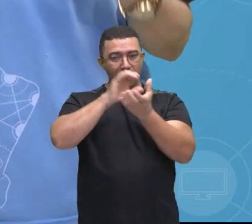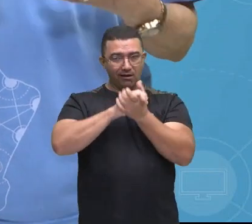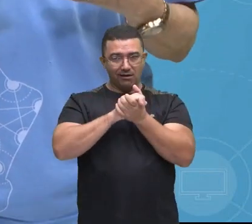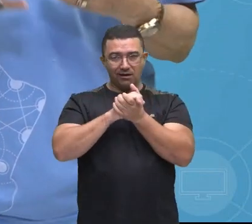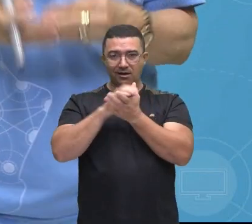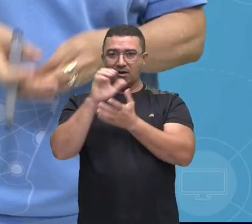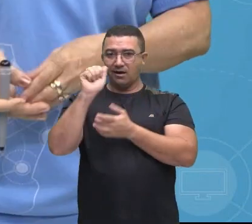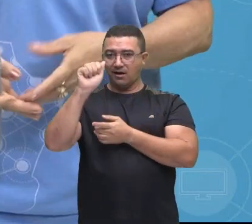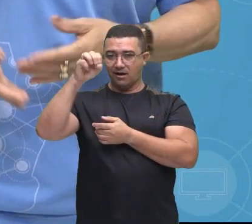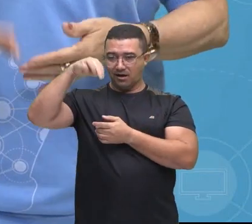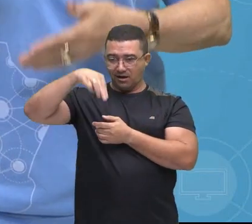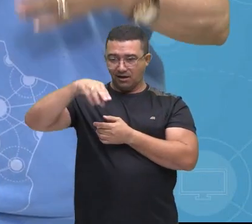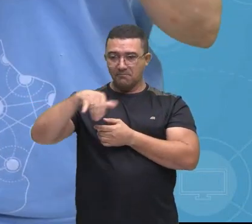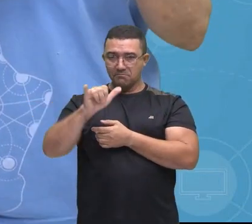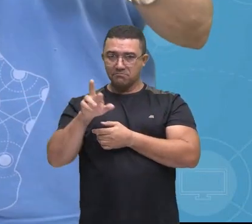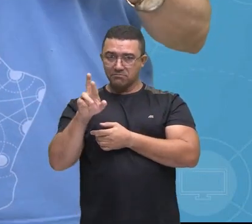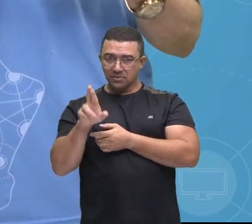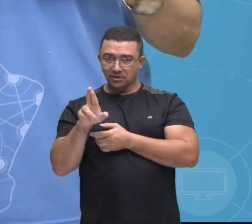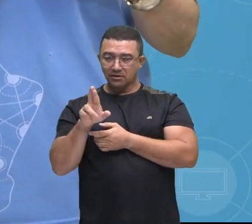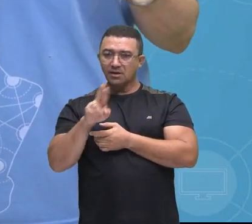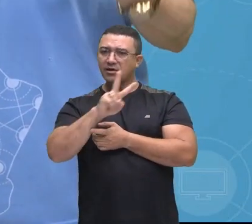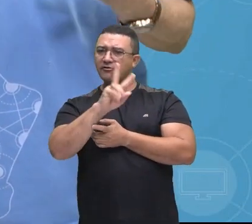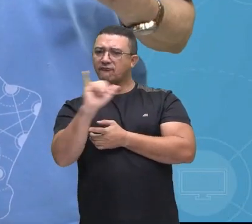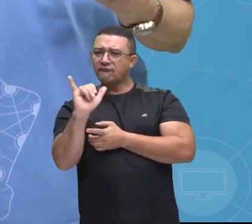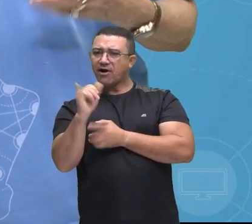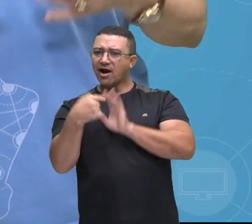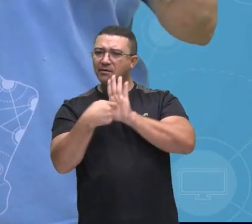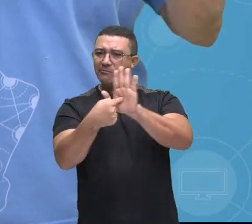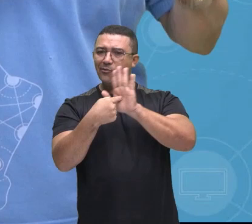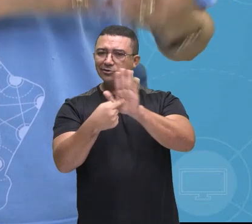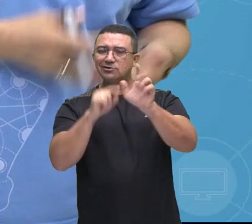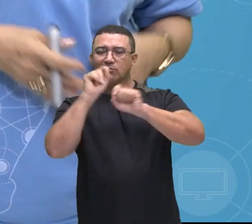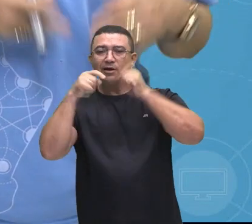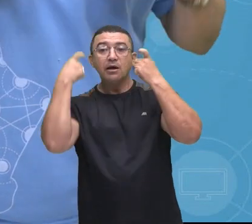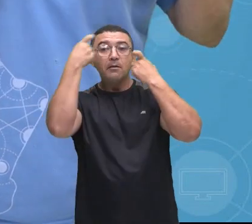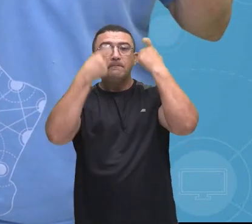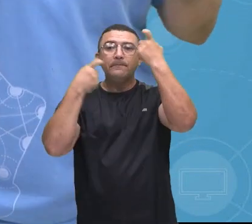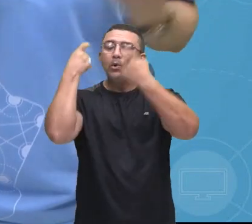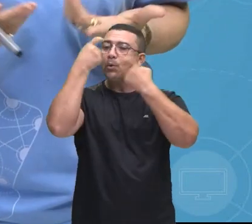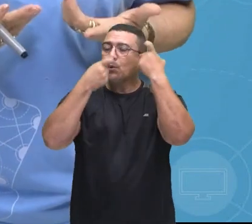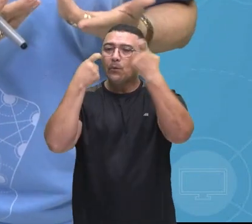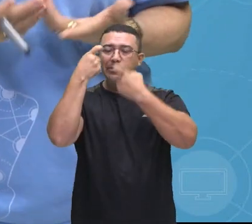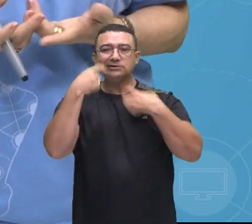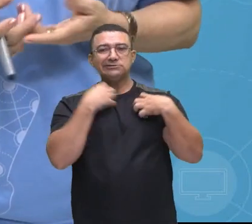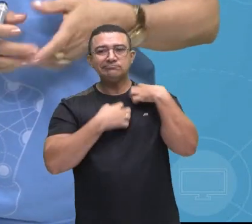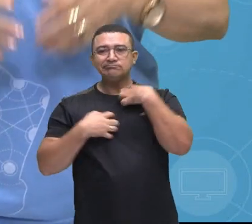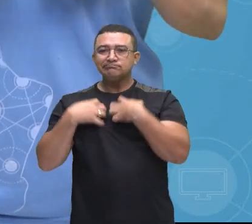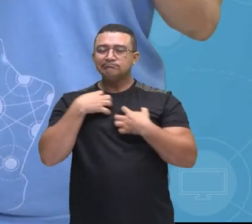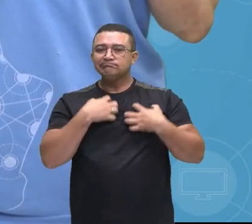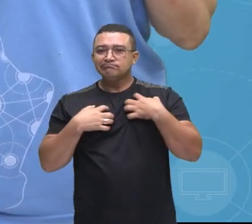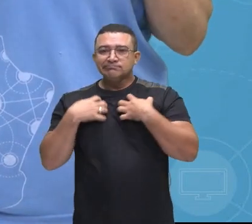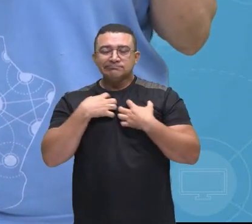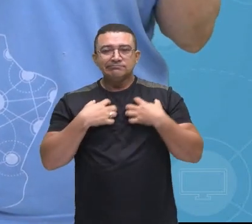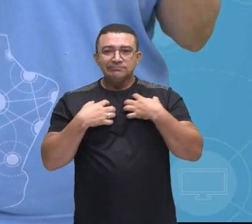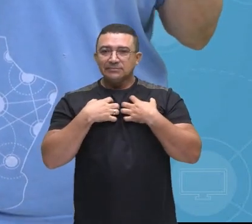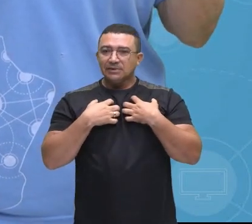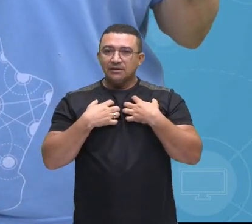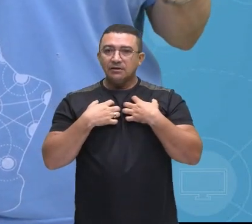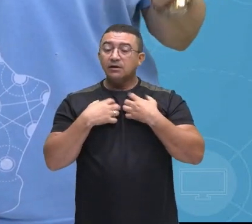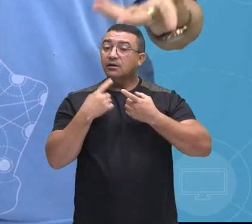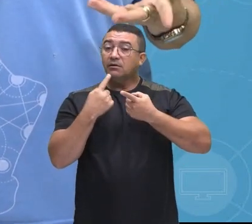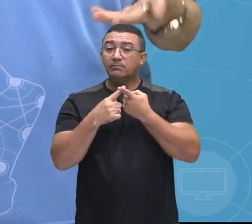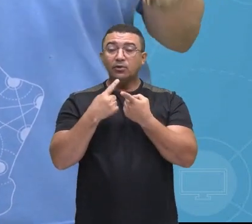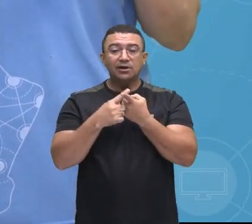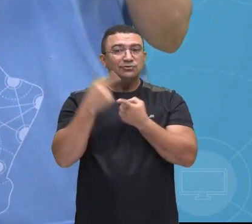né, que é o navegador, ela vai demonstra-se, né, preocupada, apreensiva, Porque ela está